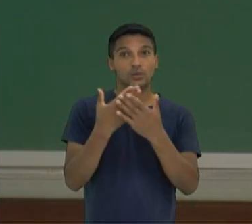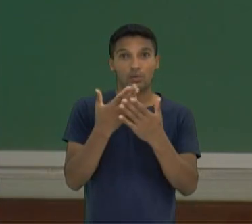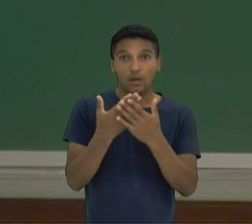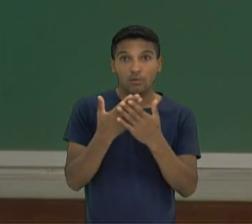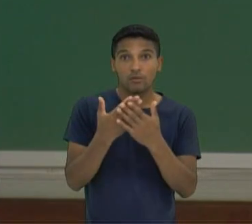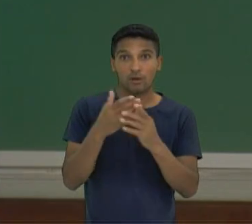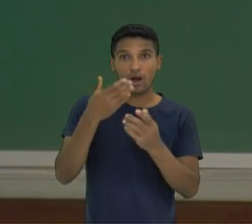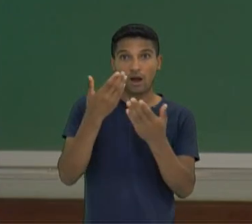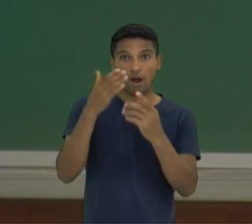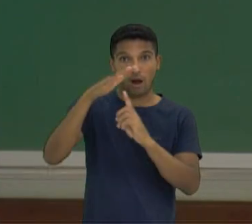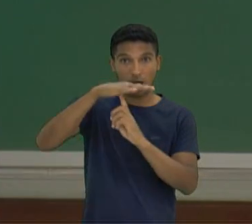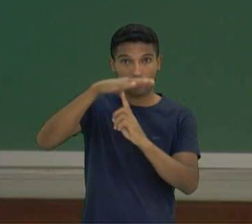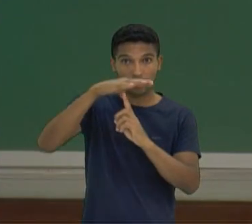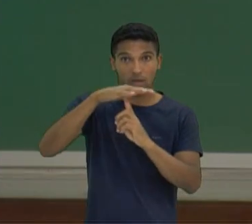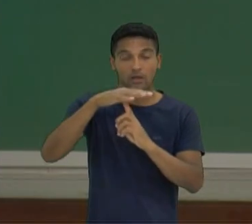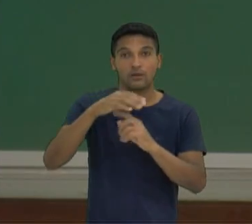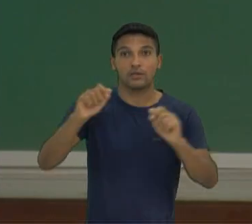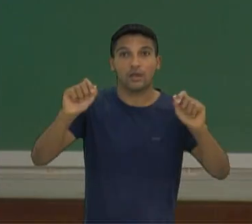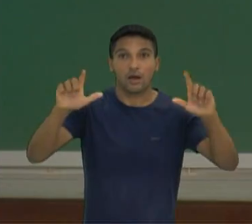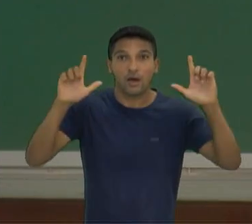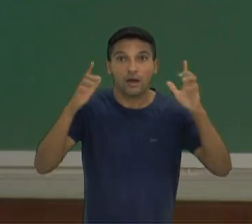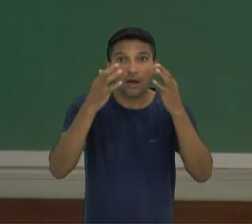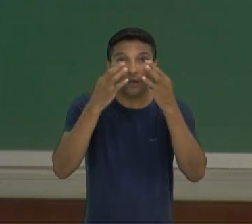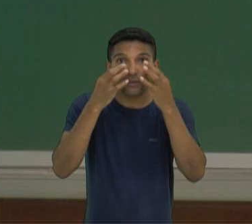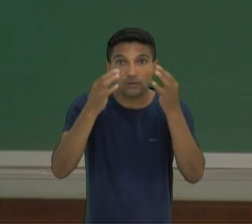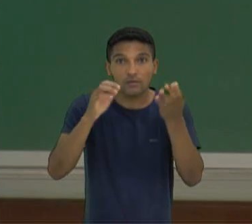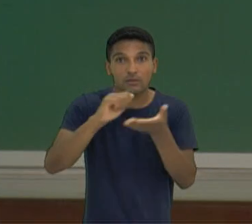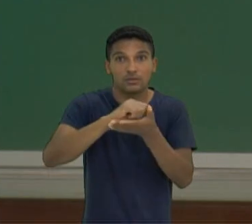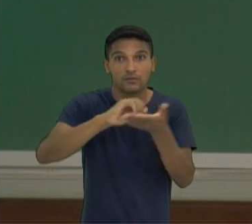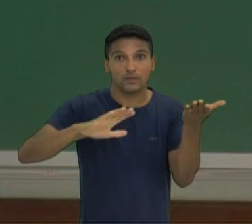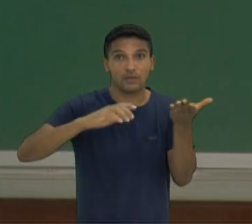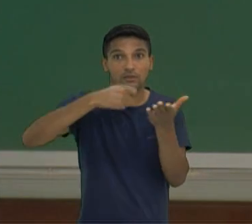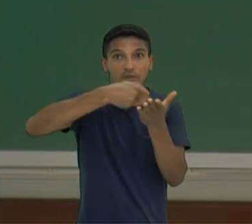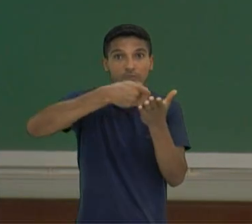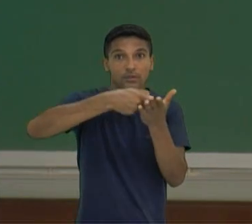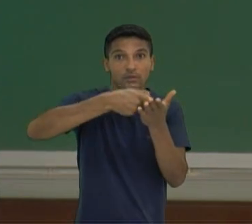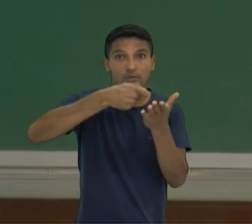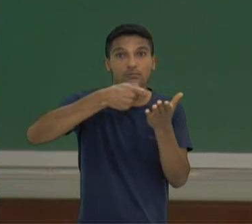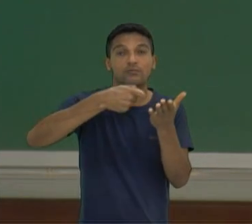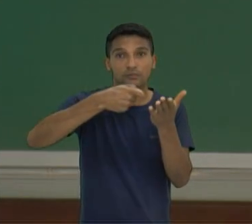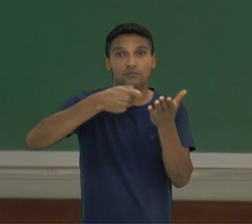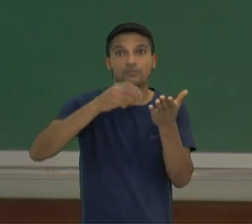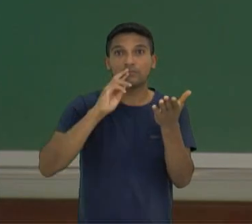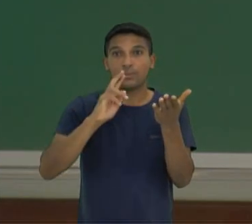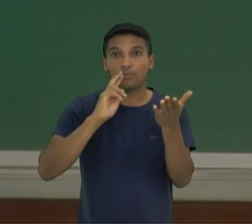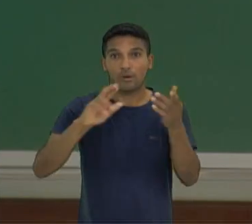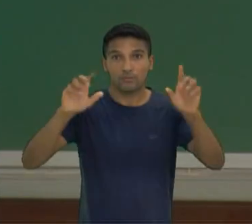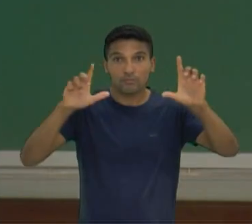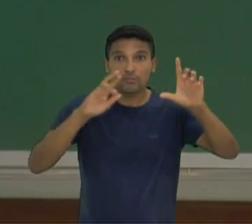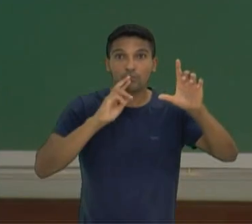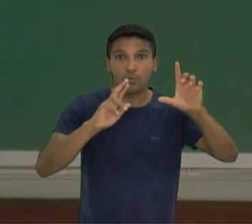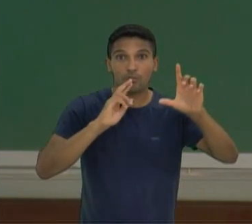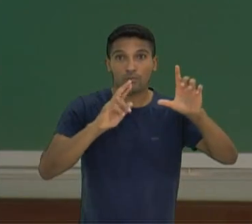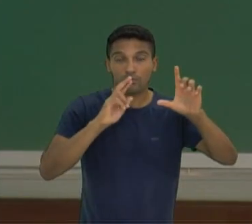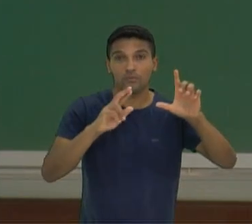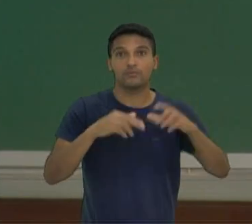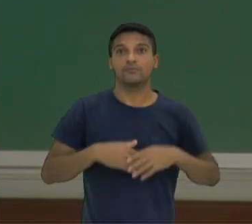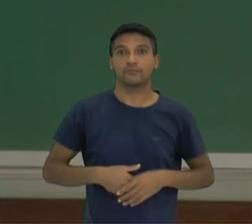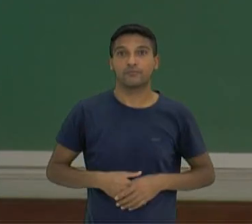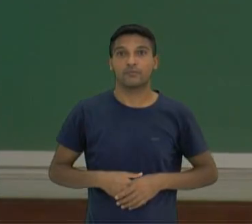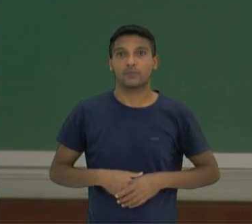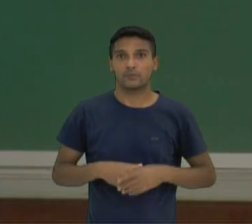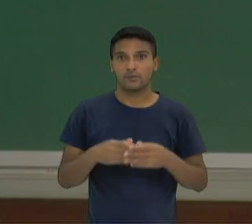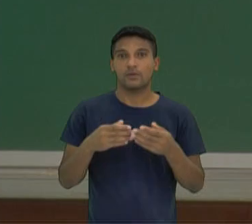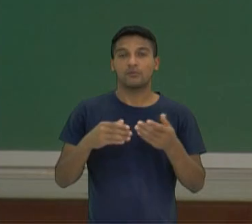está lá. Nós estamos no terceiro trimestre, no finalzinho da segunda parcial. Então, continue respondendo. Não deixe